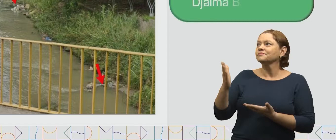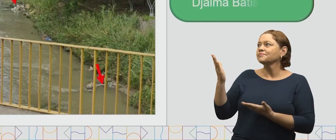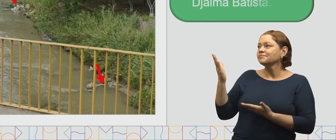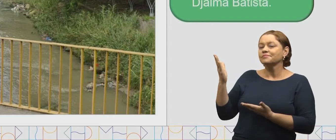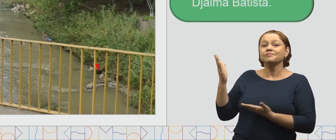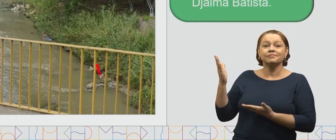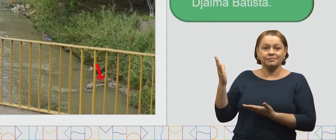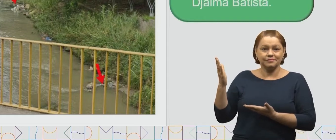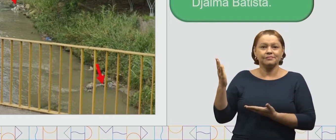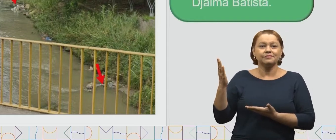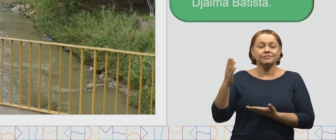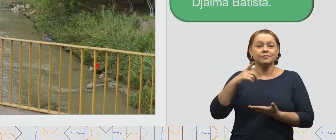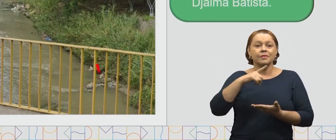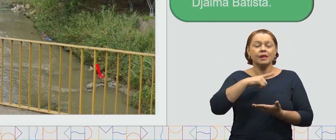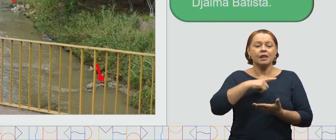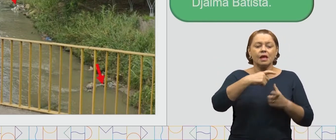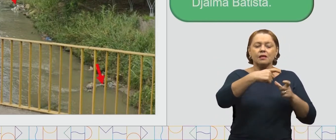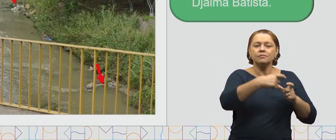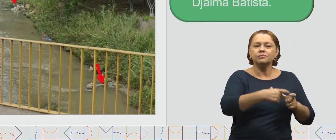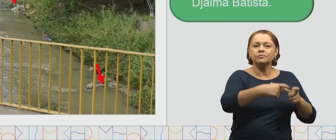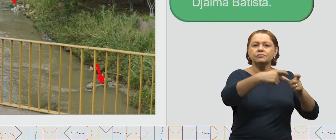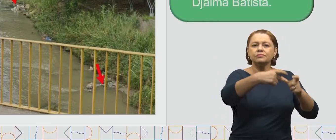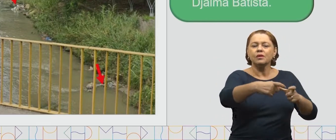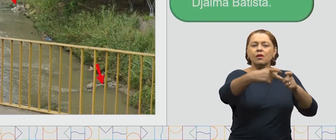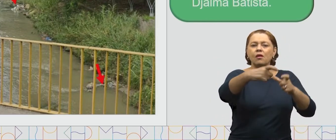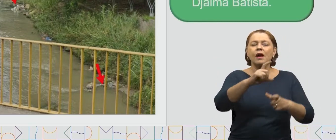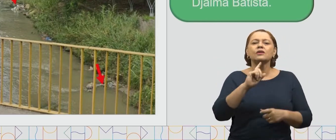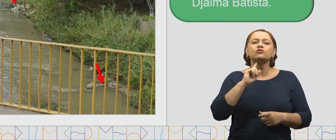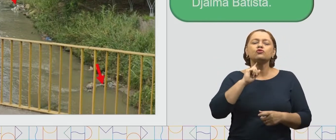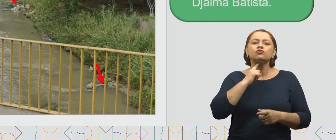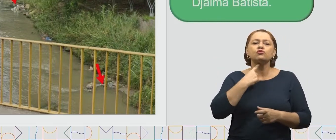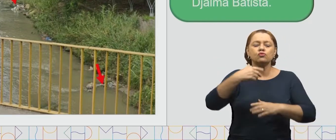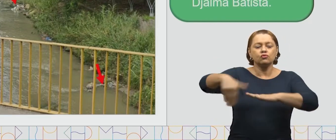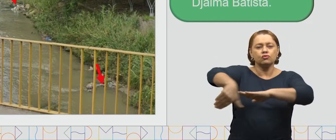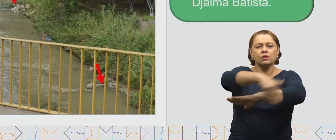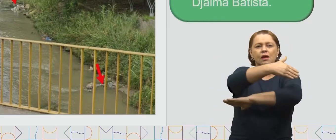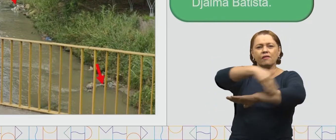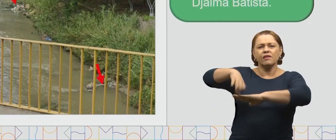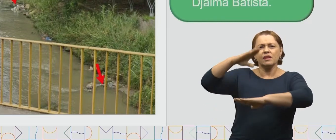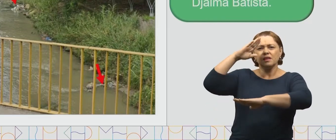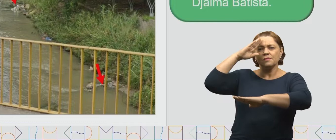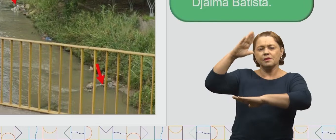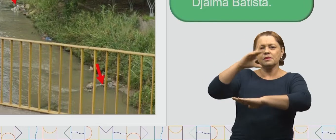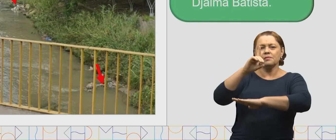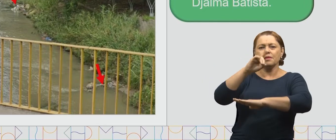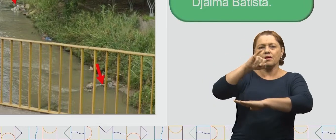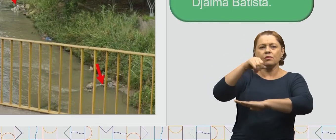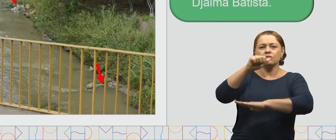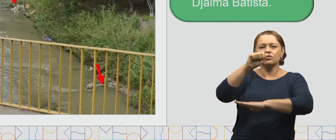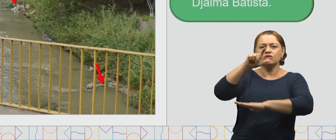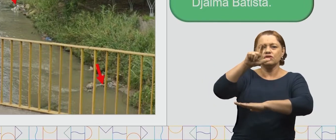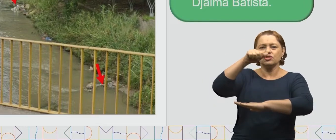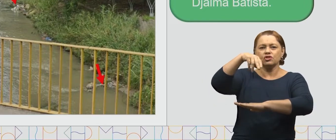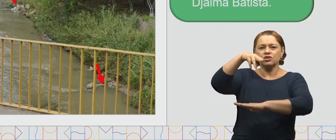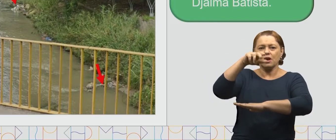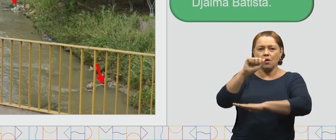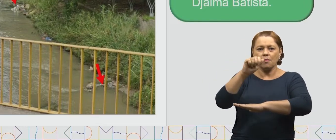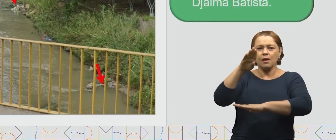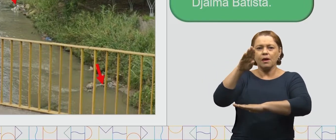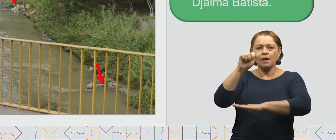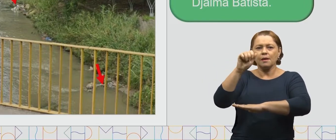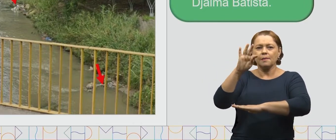onde destacamos um ponto poluído próximo à Avenida Djalma Batista, uma das avenidas mais movimentadas de